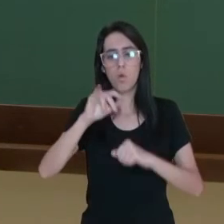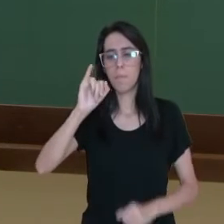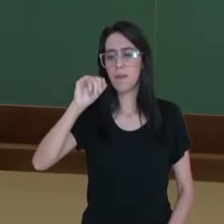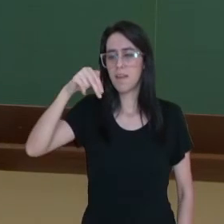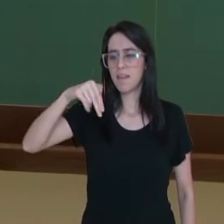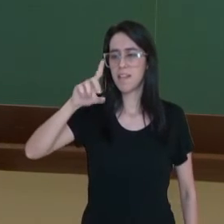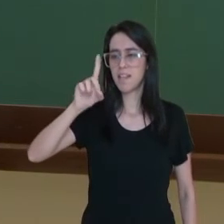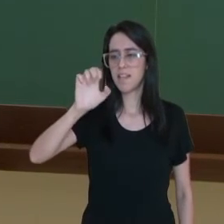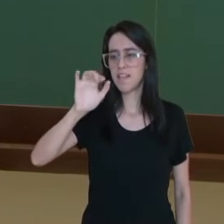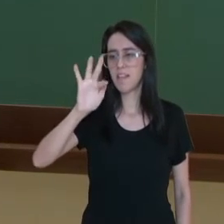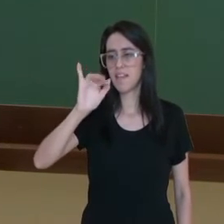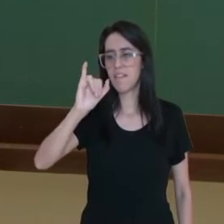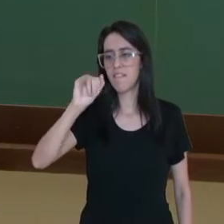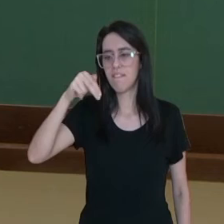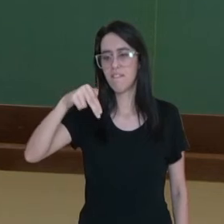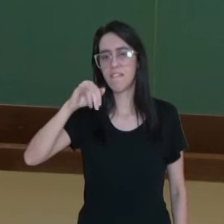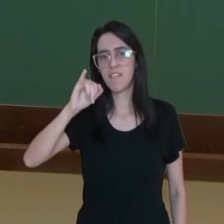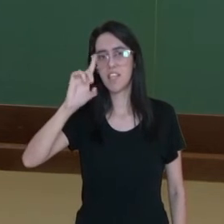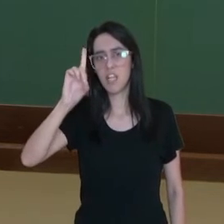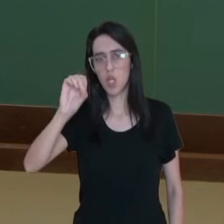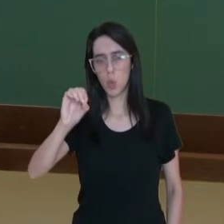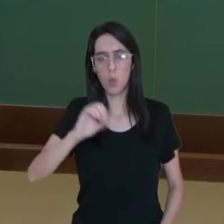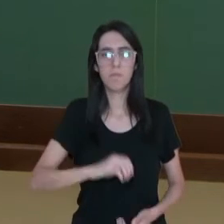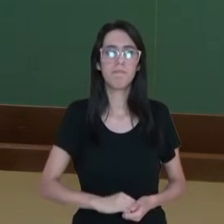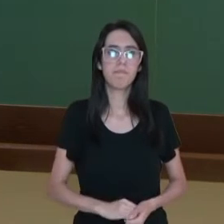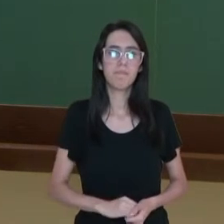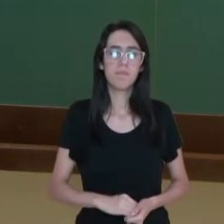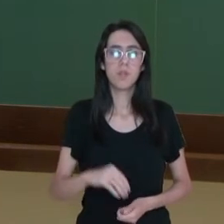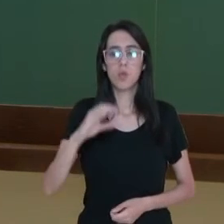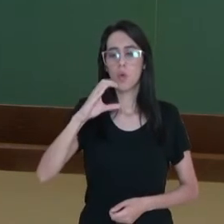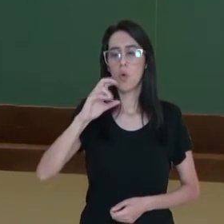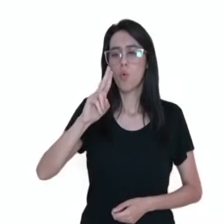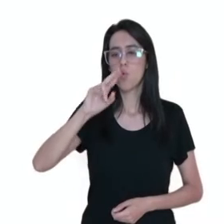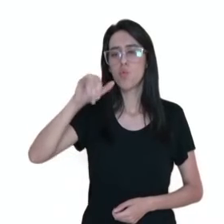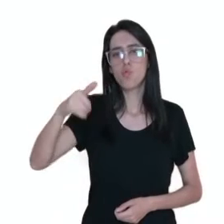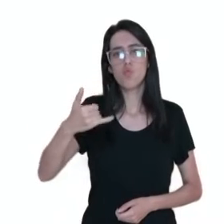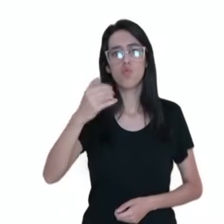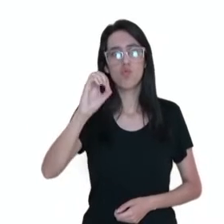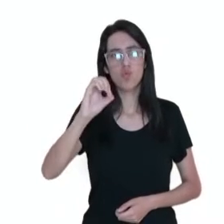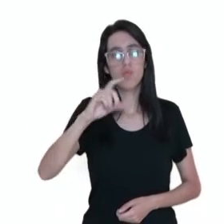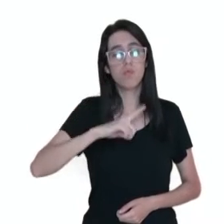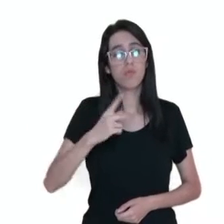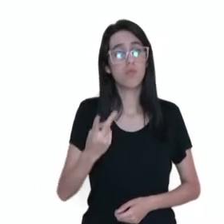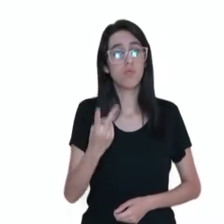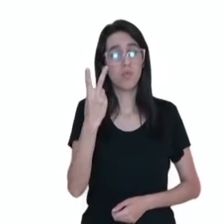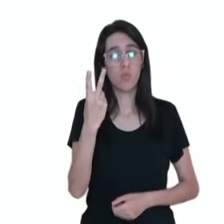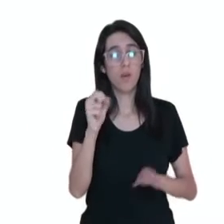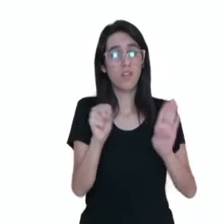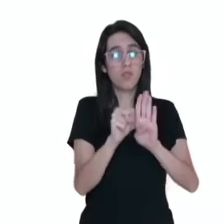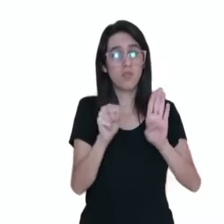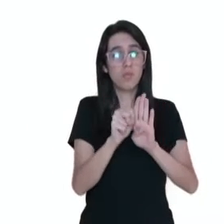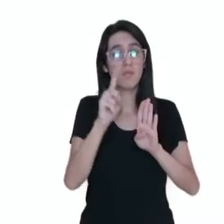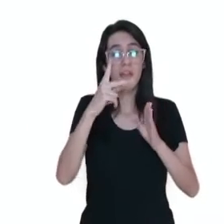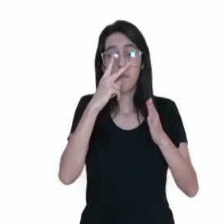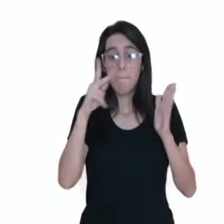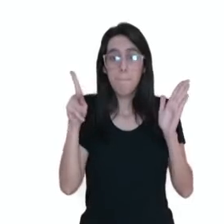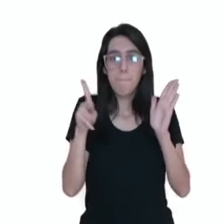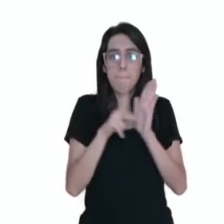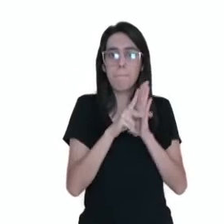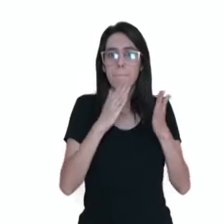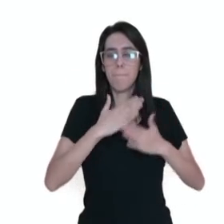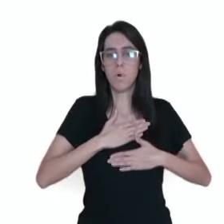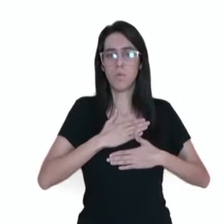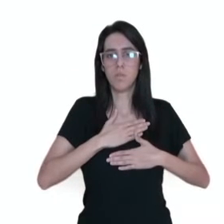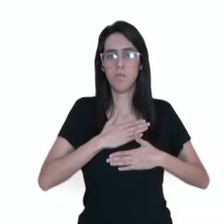indefinido, tudo, quanto, tanto, todos. E cujo, liga dois substantivos que dá a ideia de posse, de